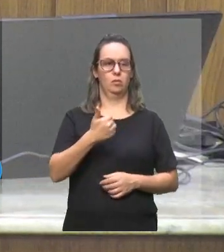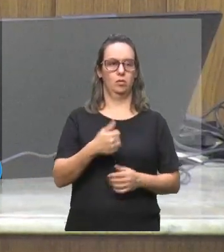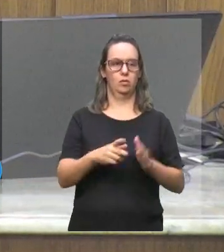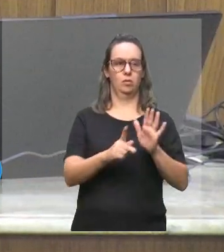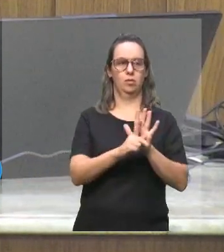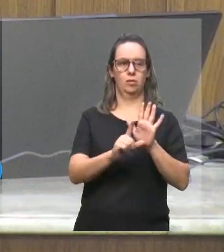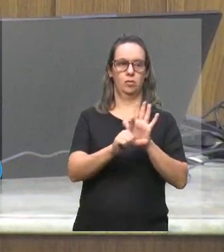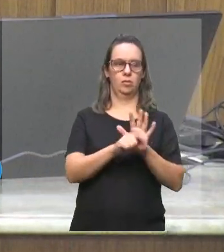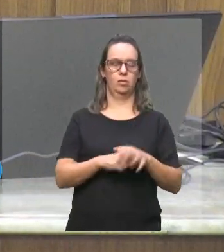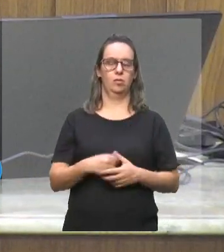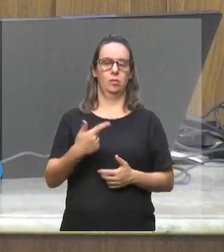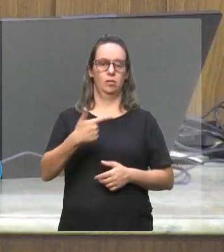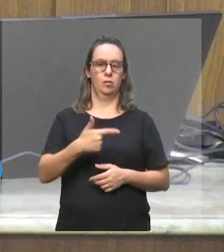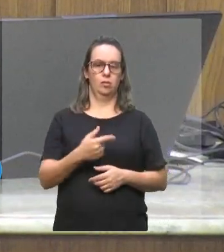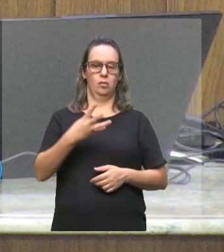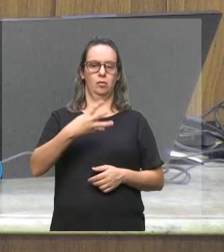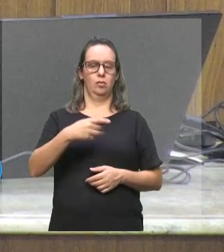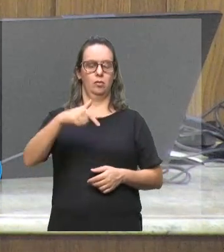de lei